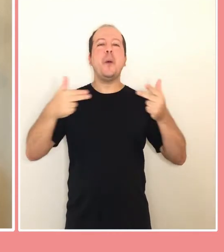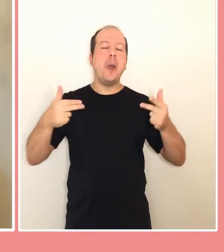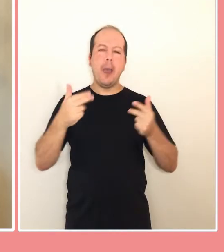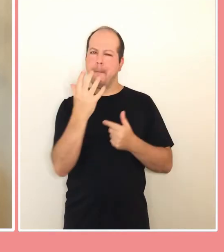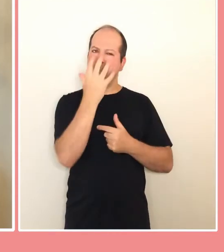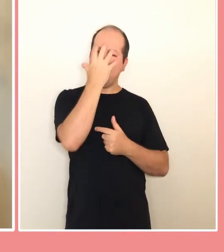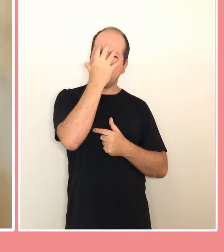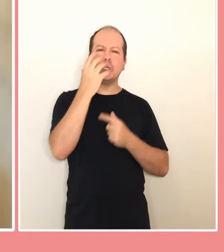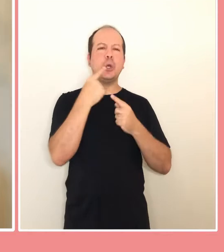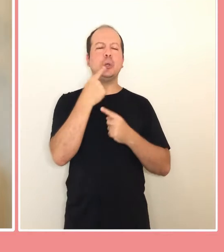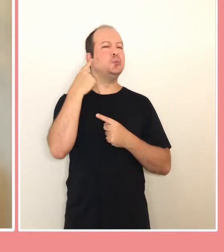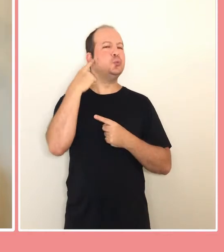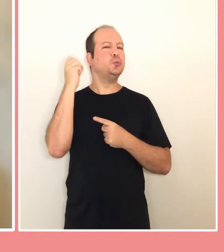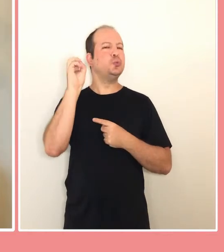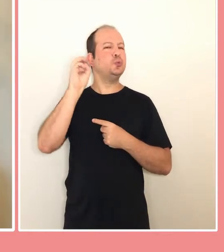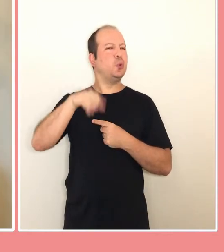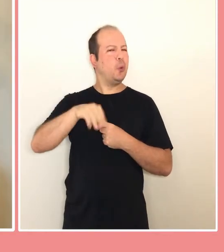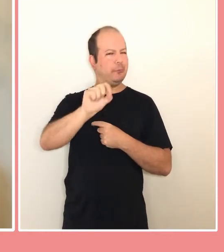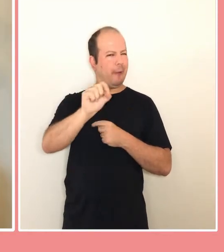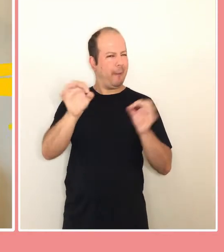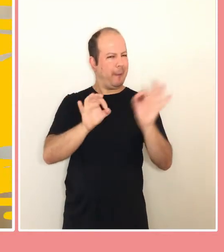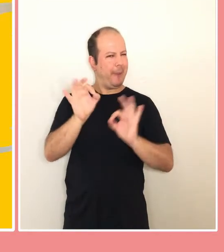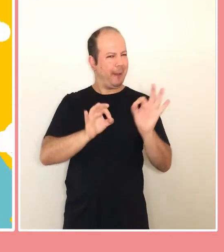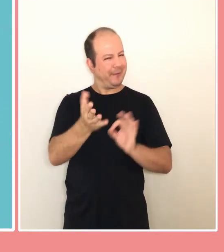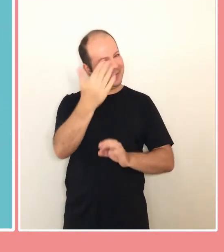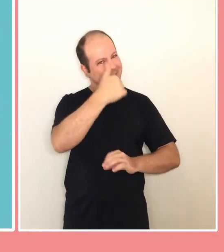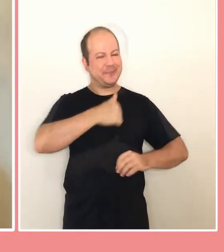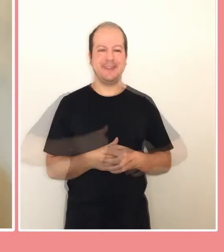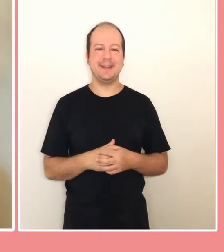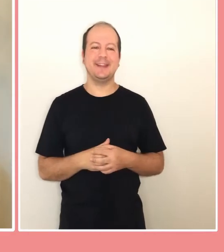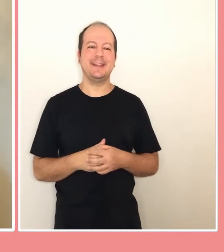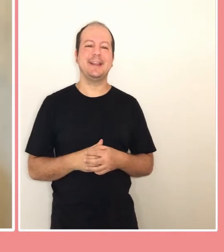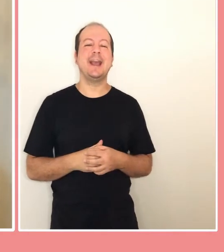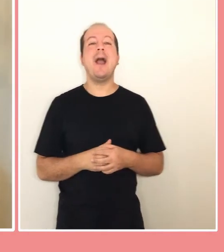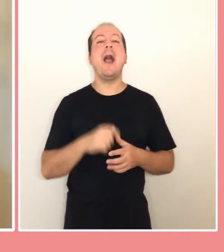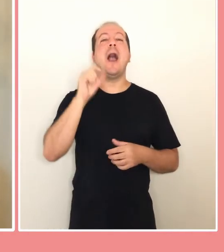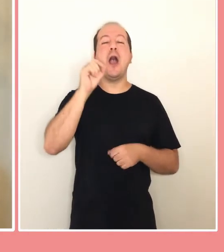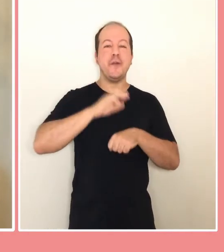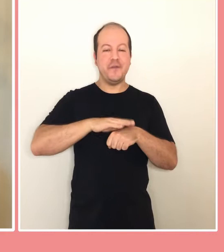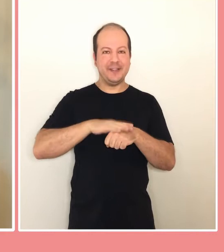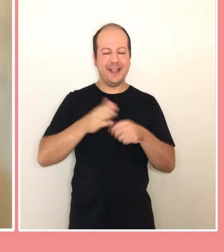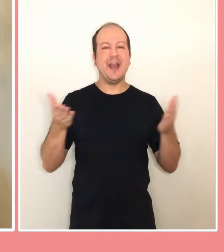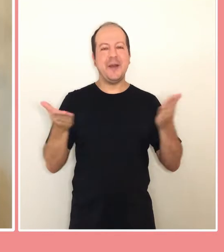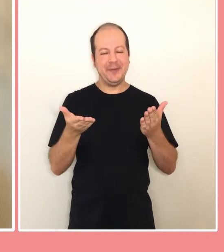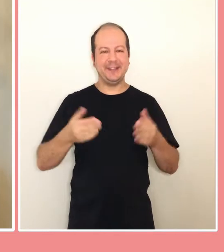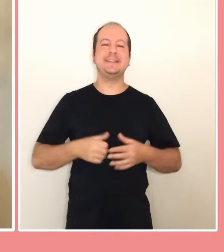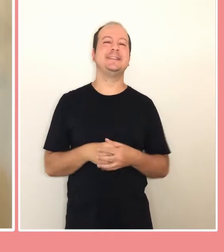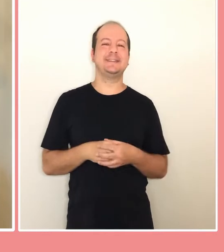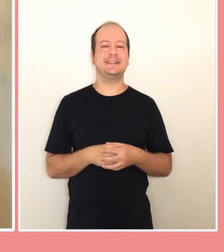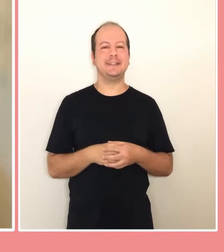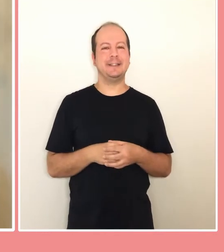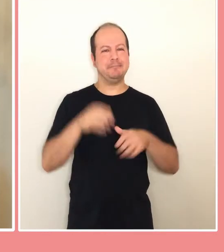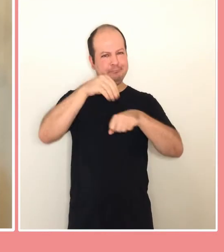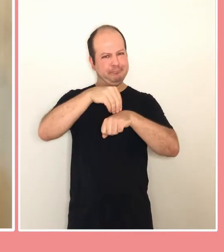máscaras sonéticas. Preparados? Bora! Ó, o instrumento que vou